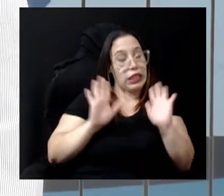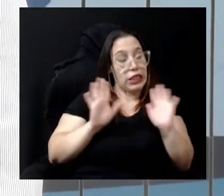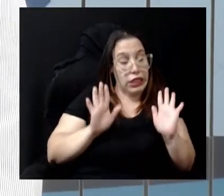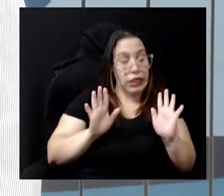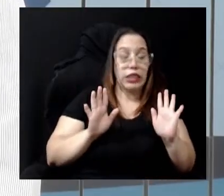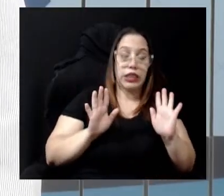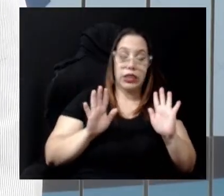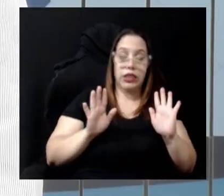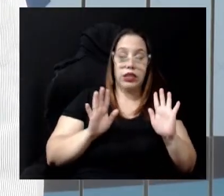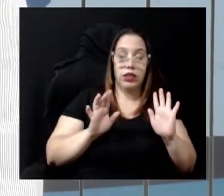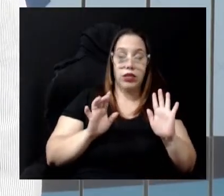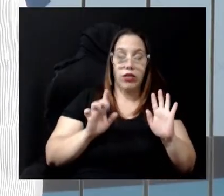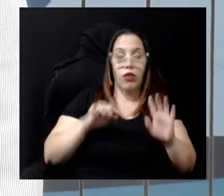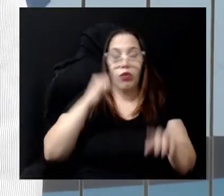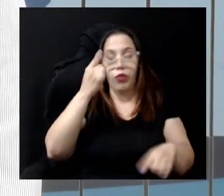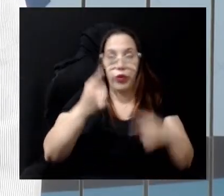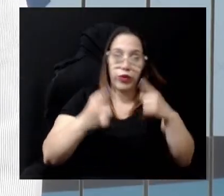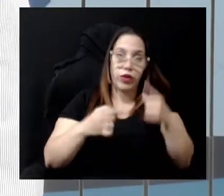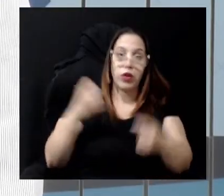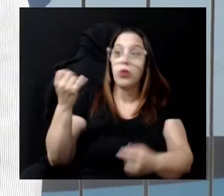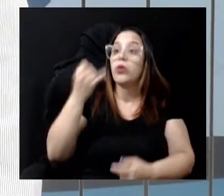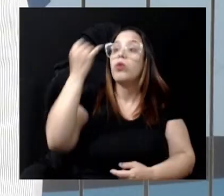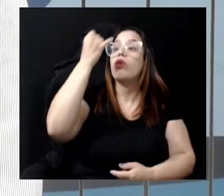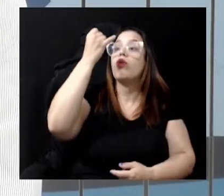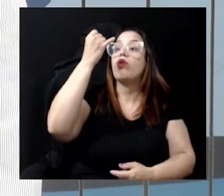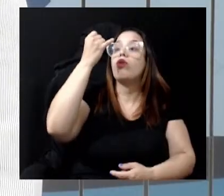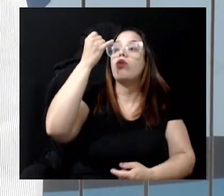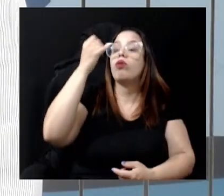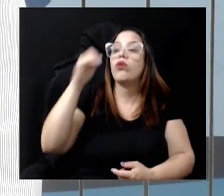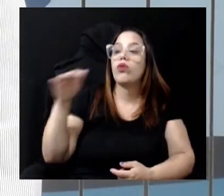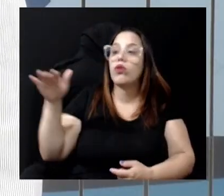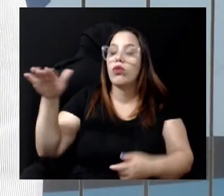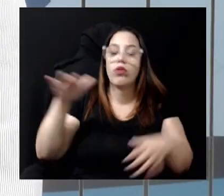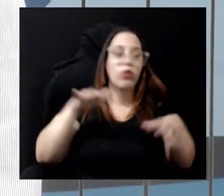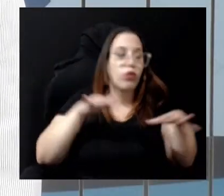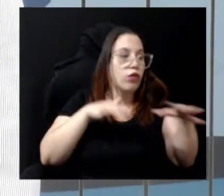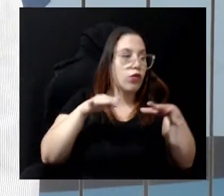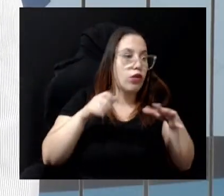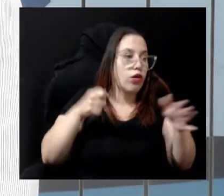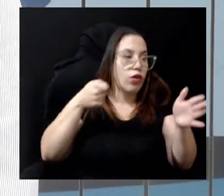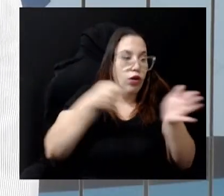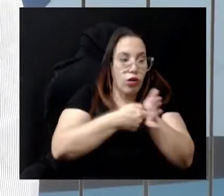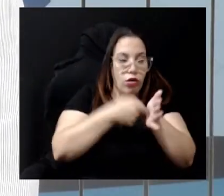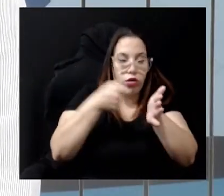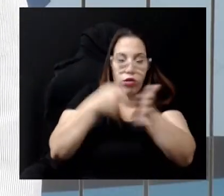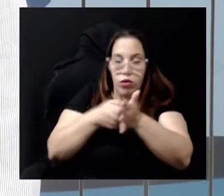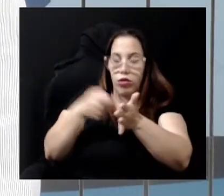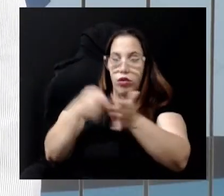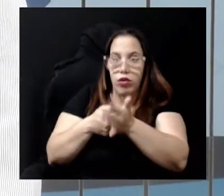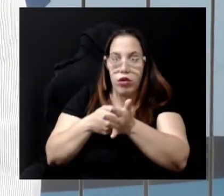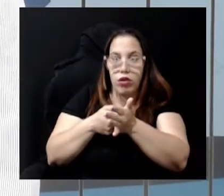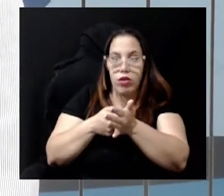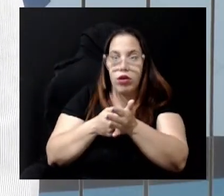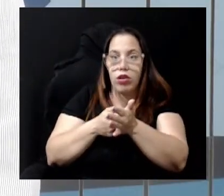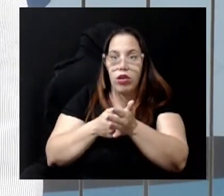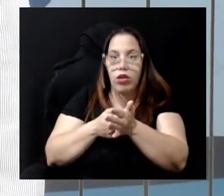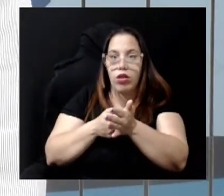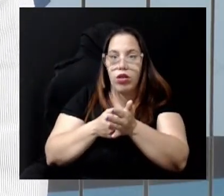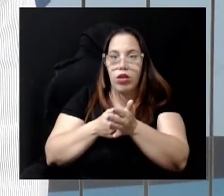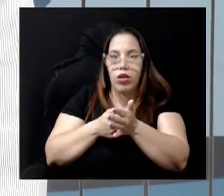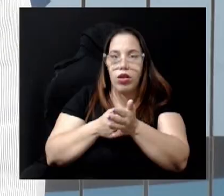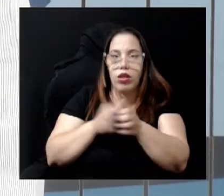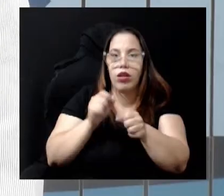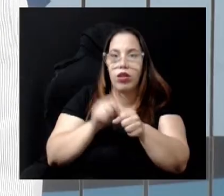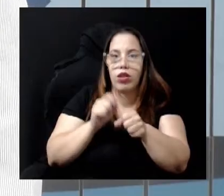fora disso, importante, muitos equipamentos são religados automaticamente por determinados ciclos de funcionamento, né?